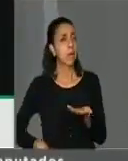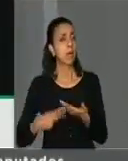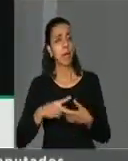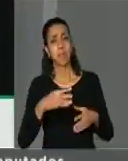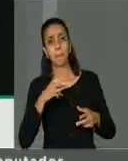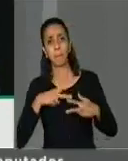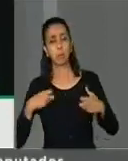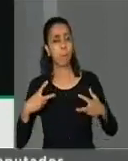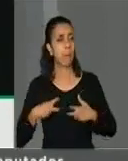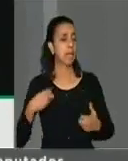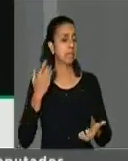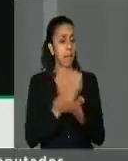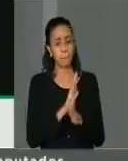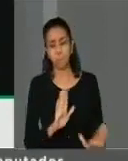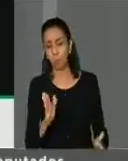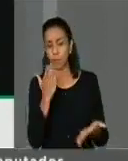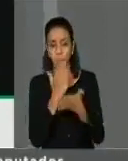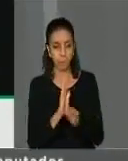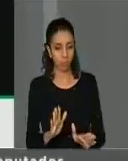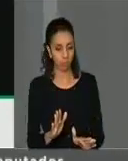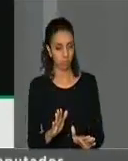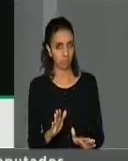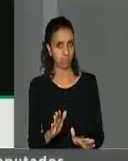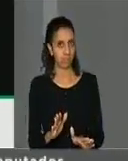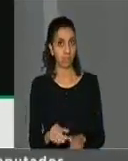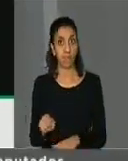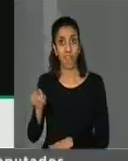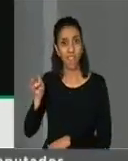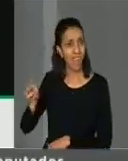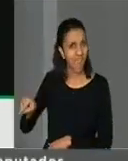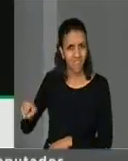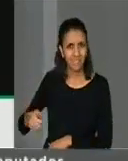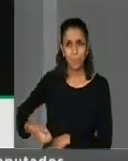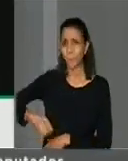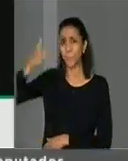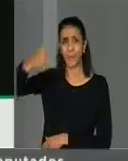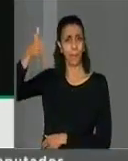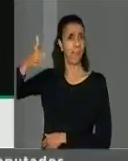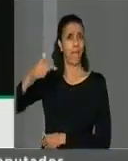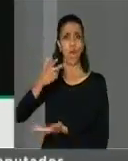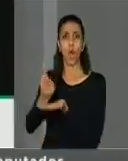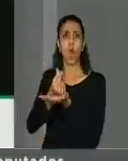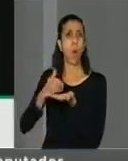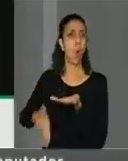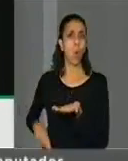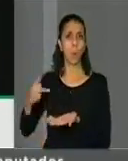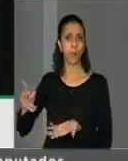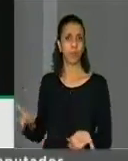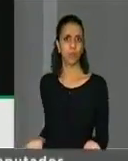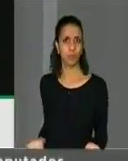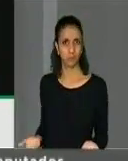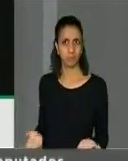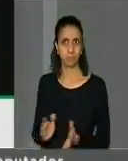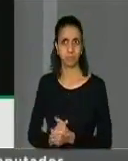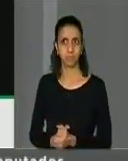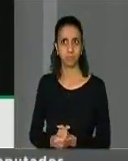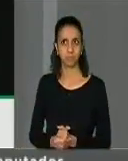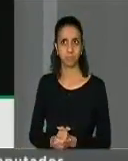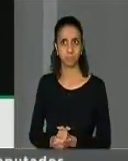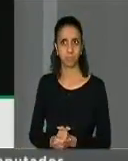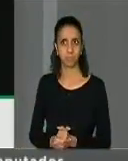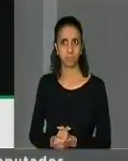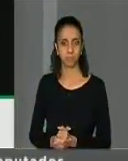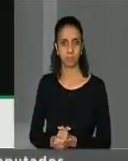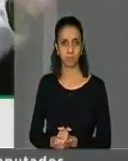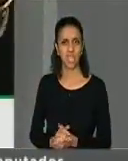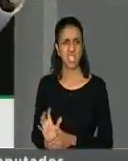corrupção acabou com a Petrobras. Eles foram os primeiros corruptos, se é que a corrupção